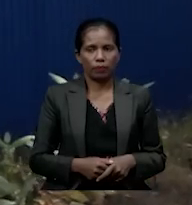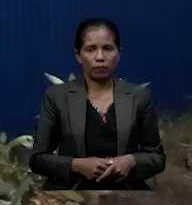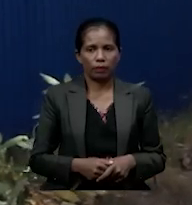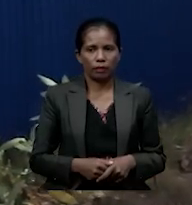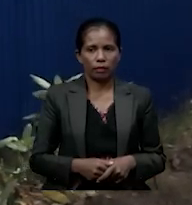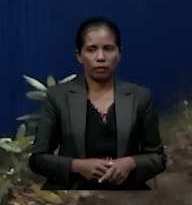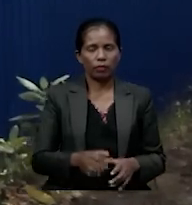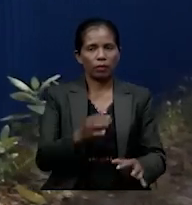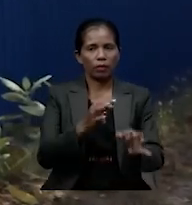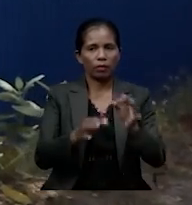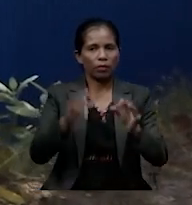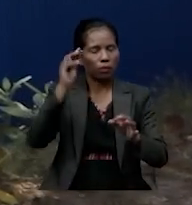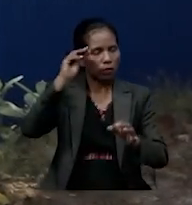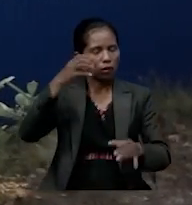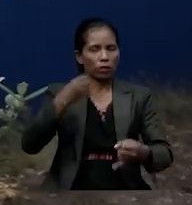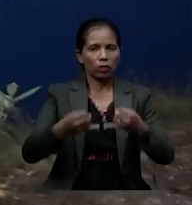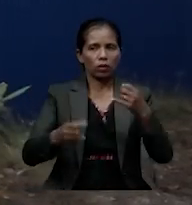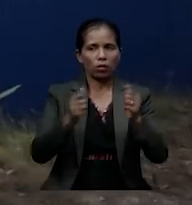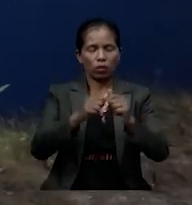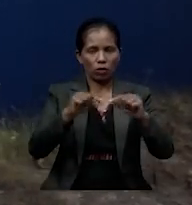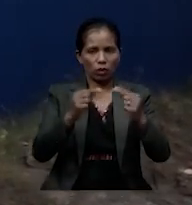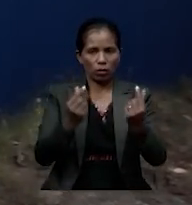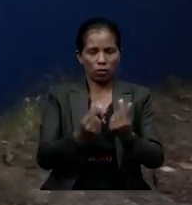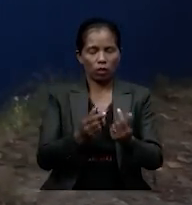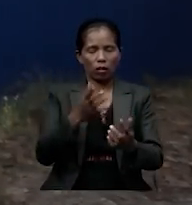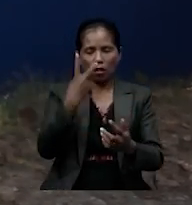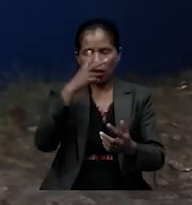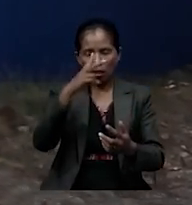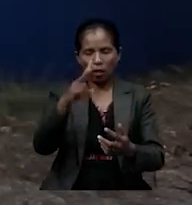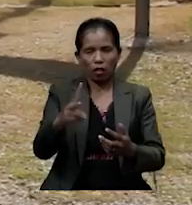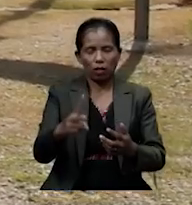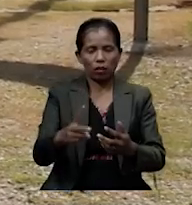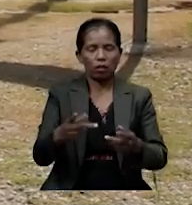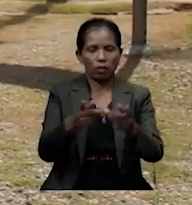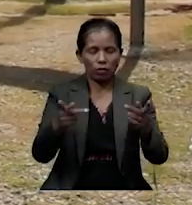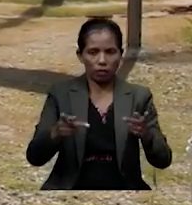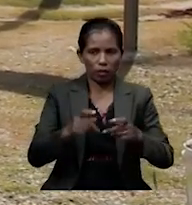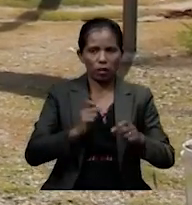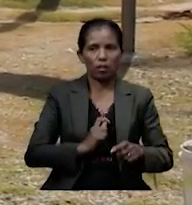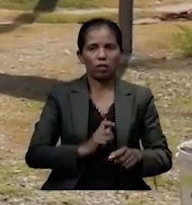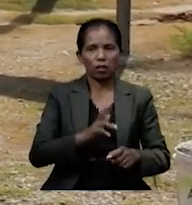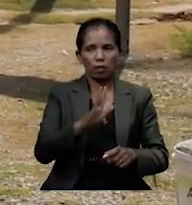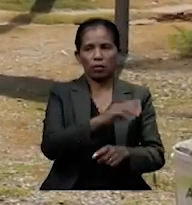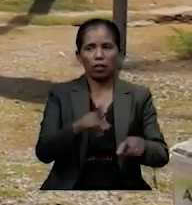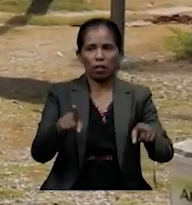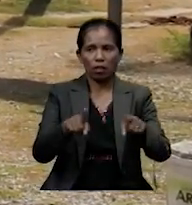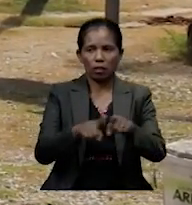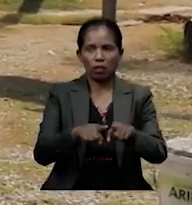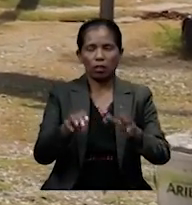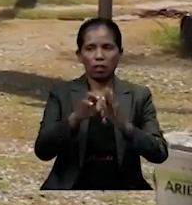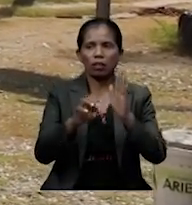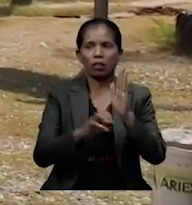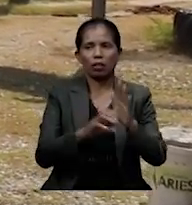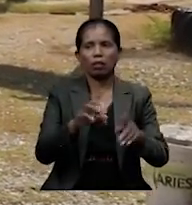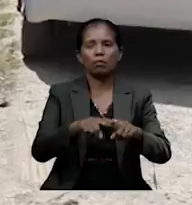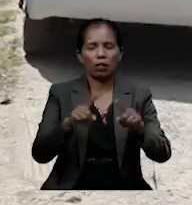Mas que antes né, ministro de justiça ho equipa tung ona ho de defender rai iha área tasi ibon Marconi nian, no der propriedade estado nian, mai